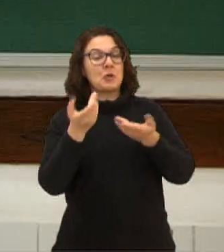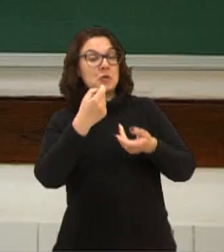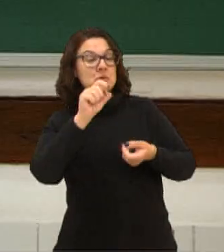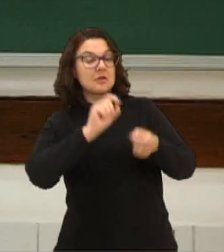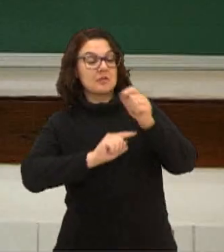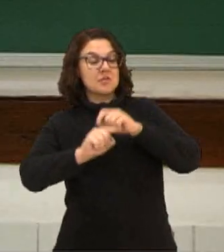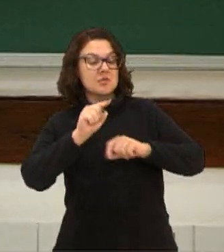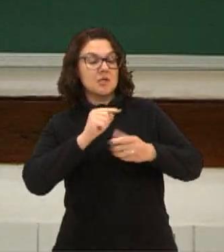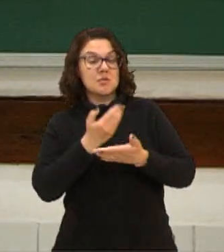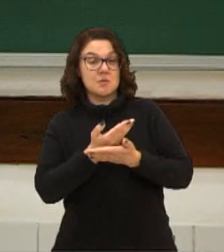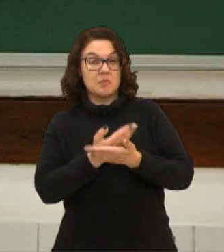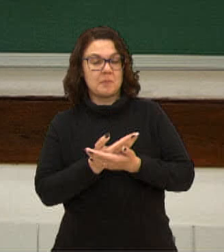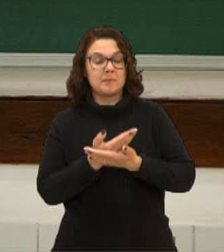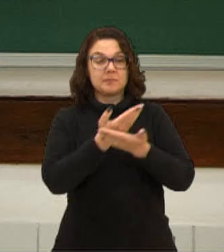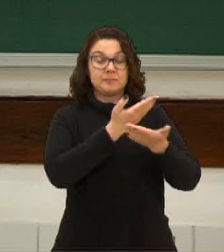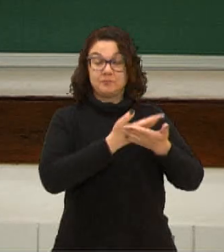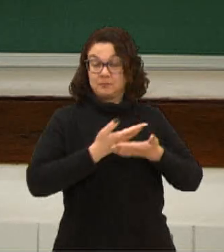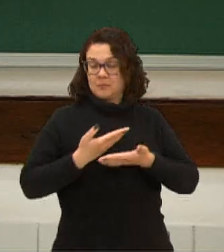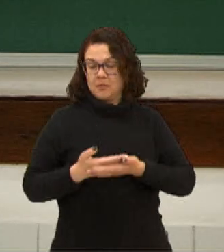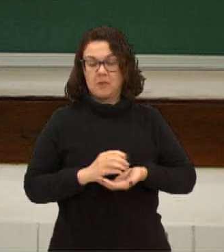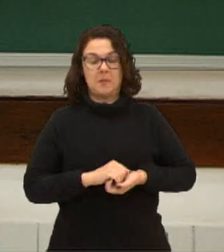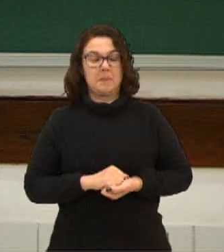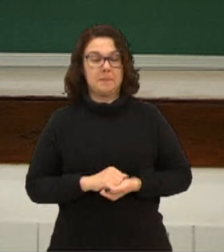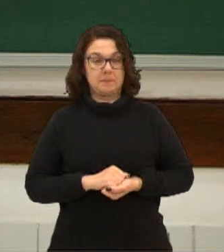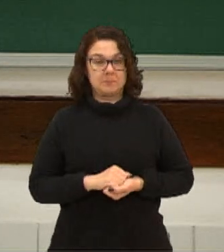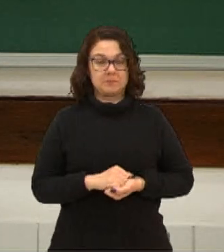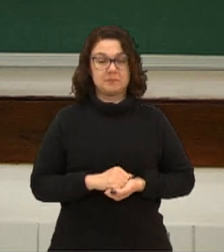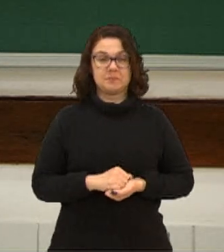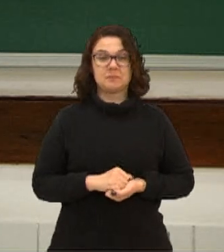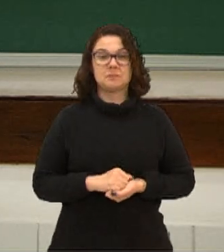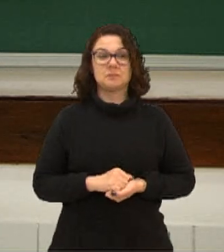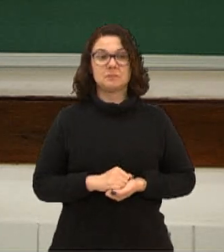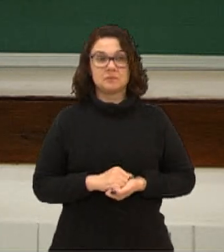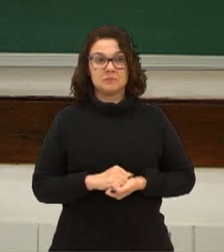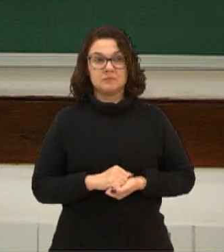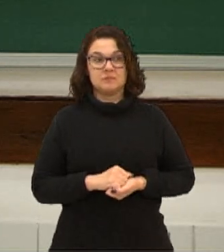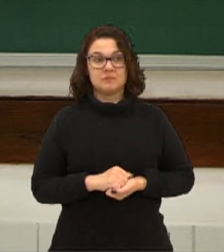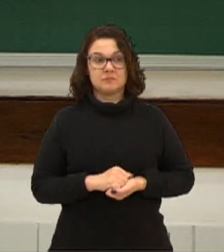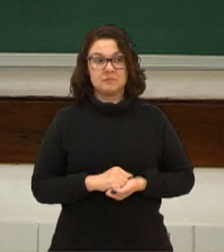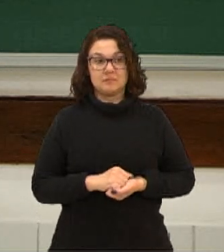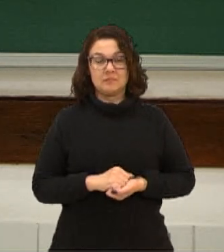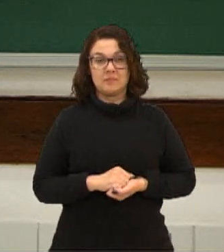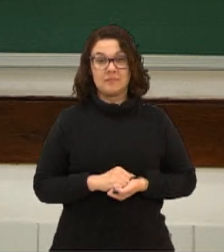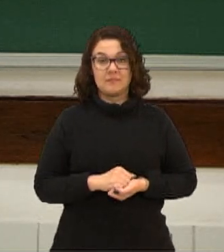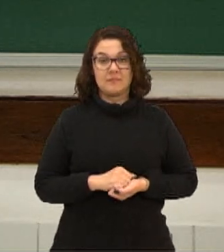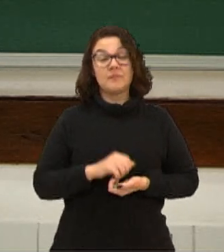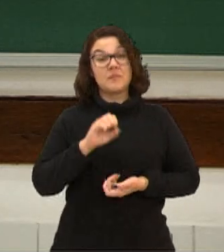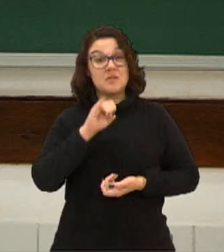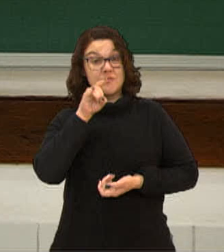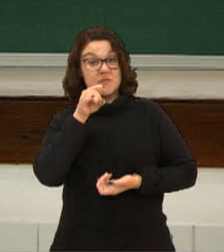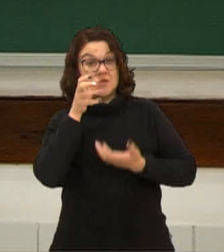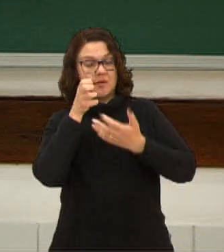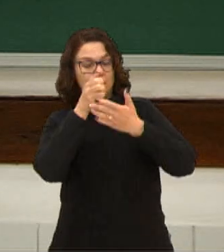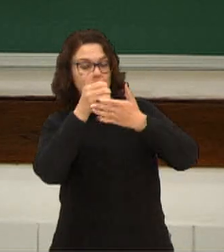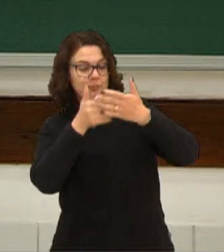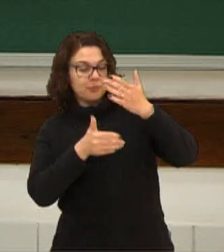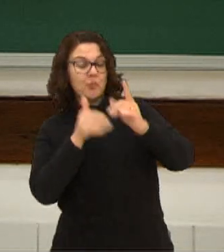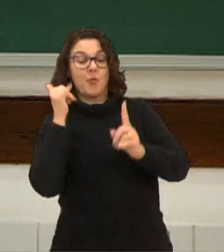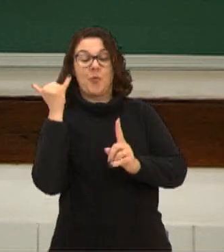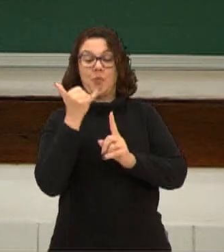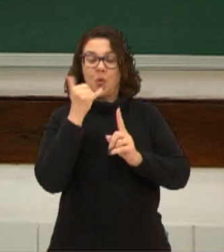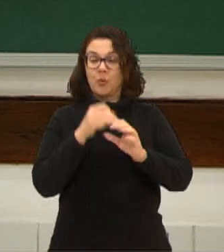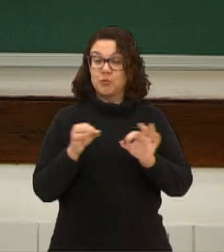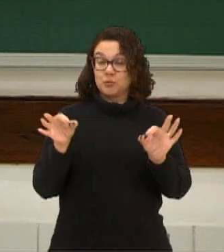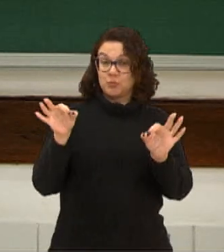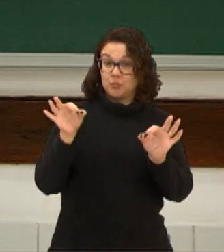hoy, estudiamos um pouquinho o cuento, el bus. Se você quiser ler o conto todo inteiro,